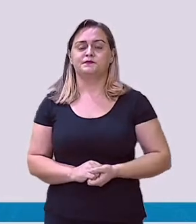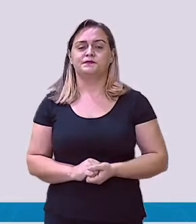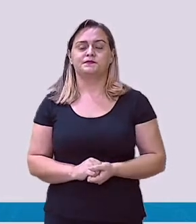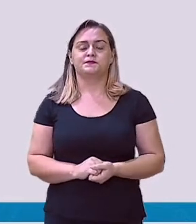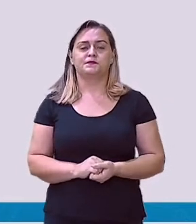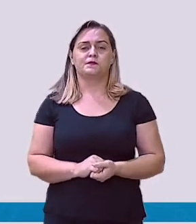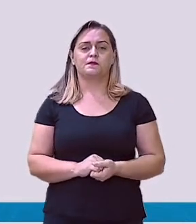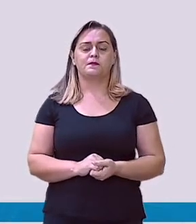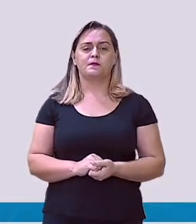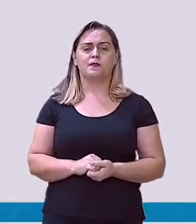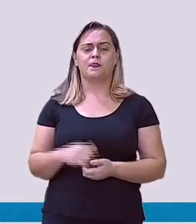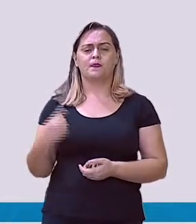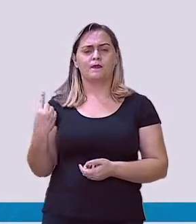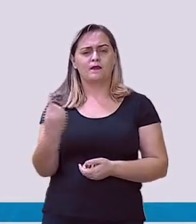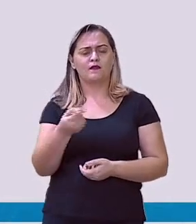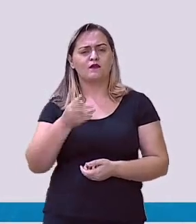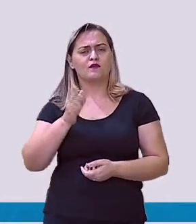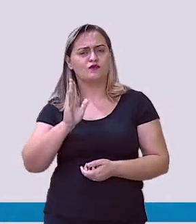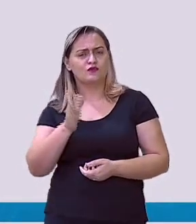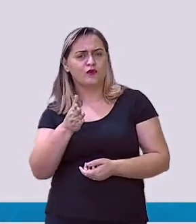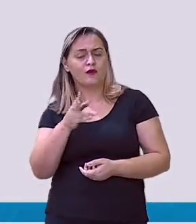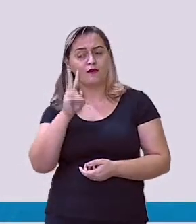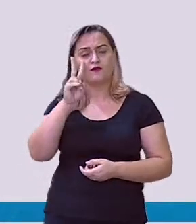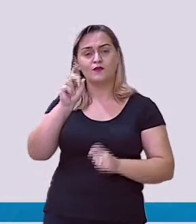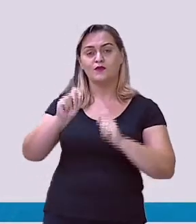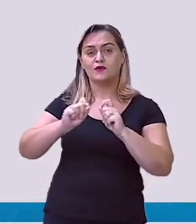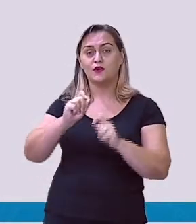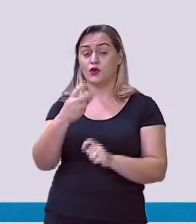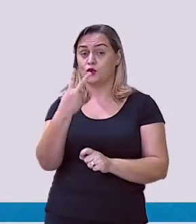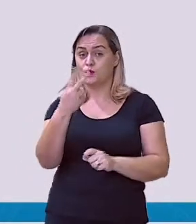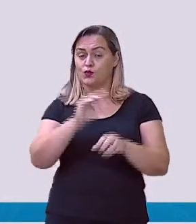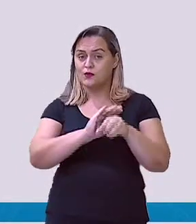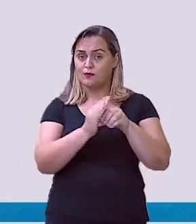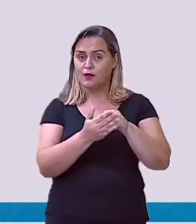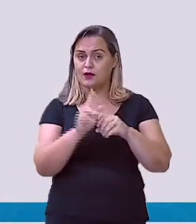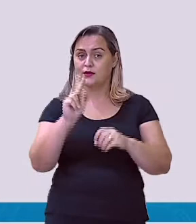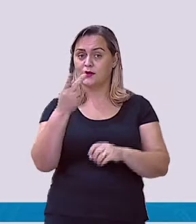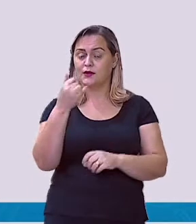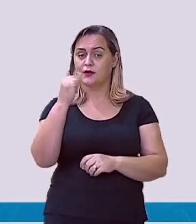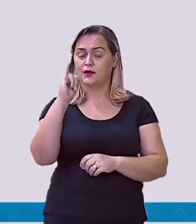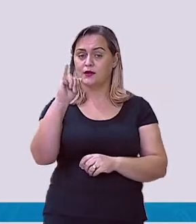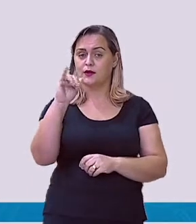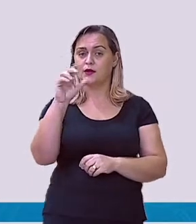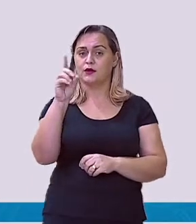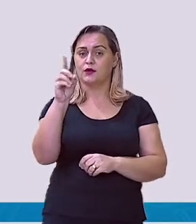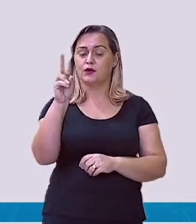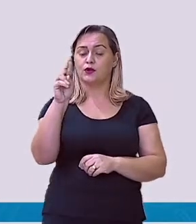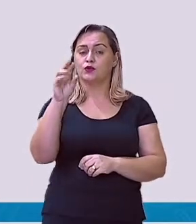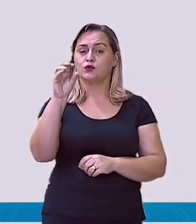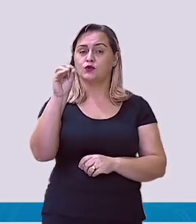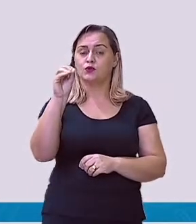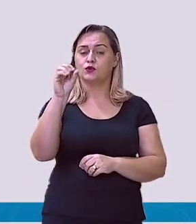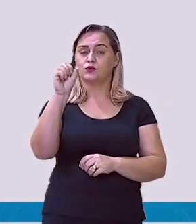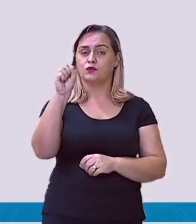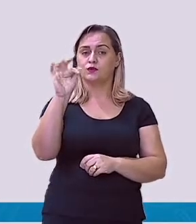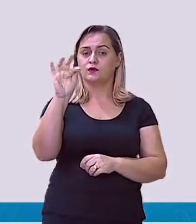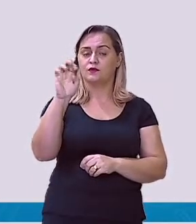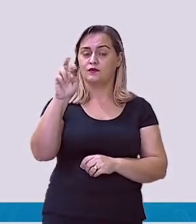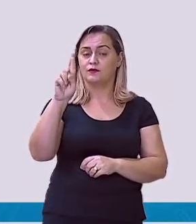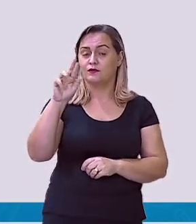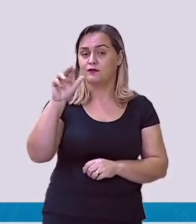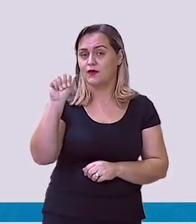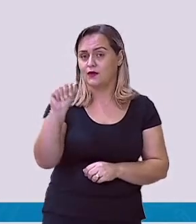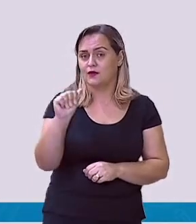Nós falamos, então, de duas camadas, a hidrosfera, a litosfera, ou a